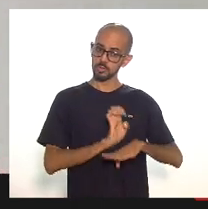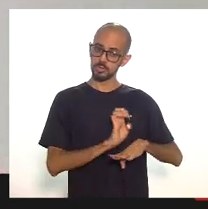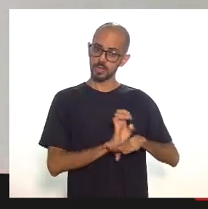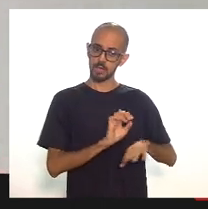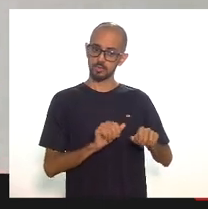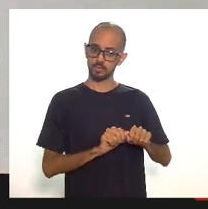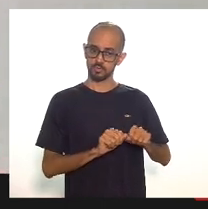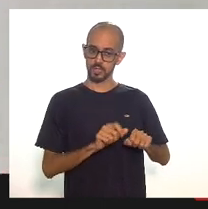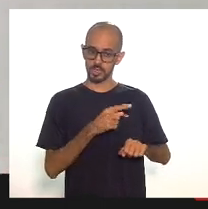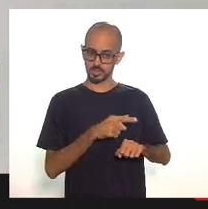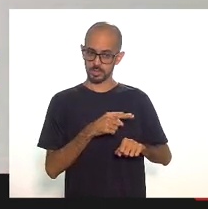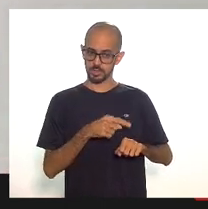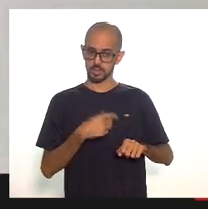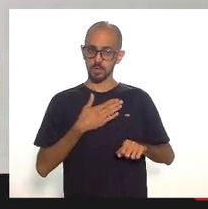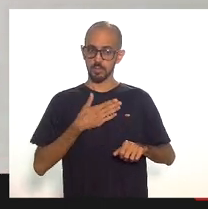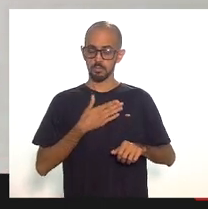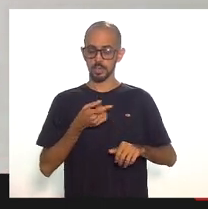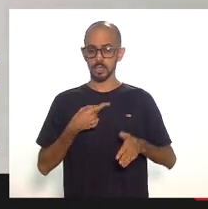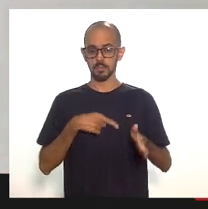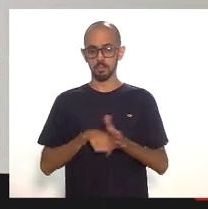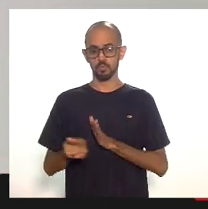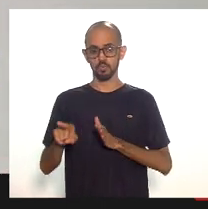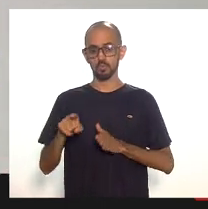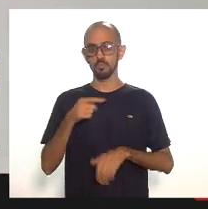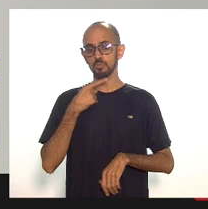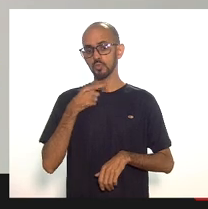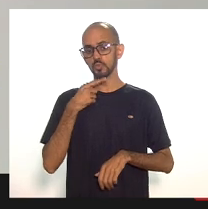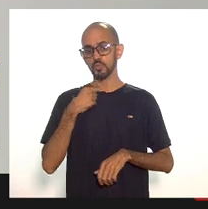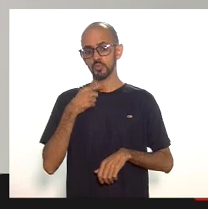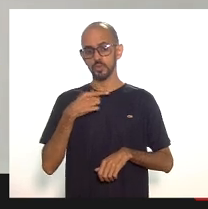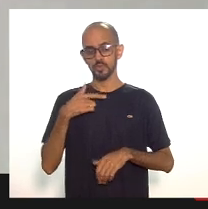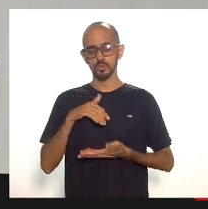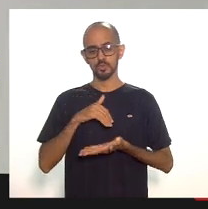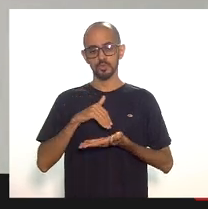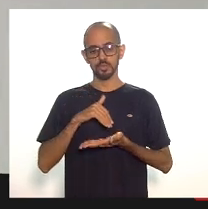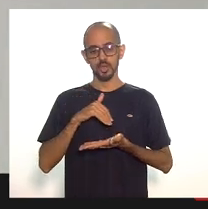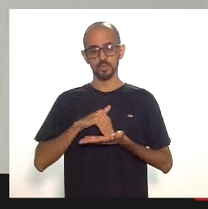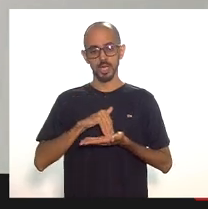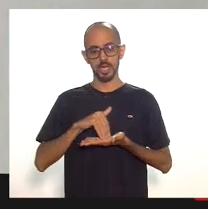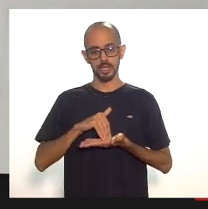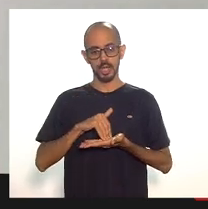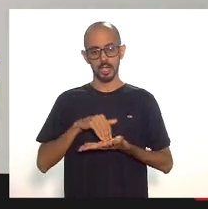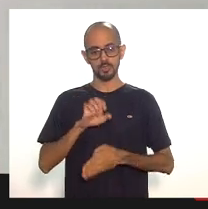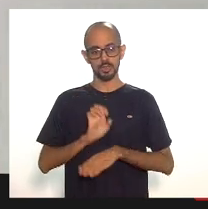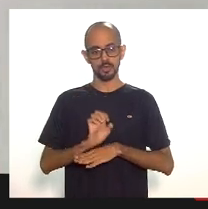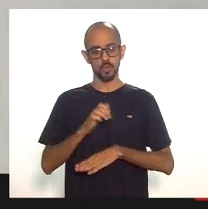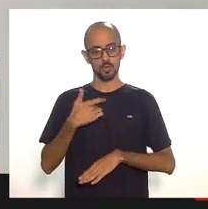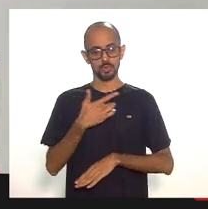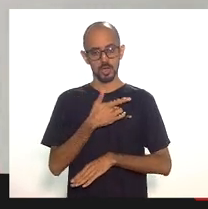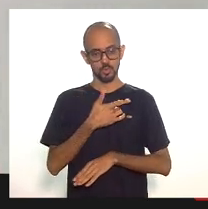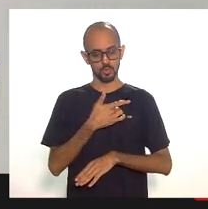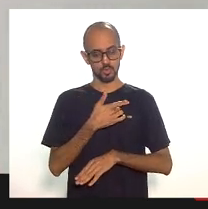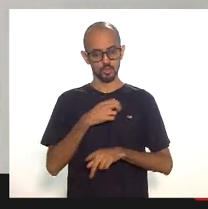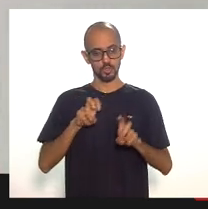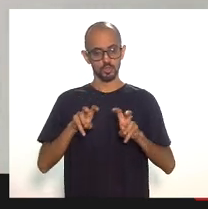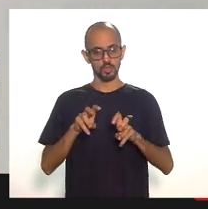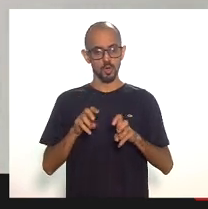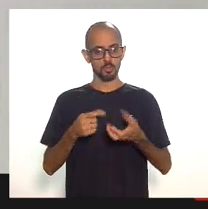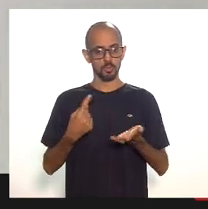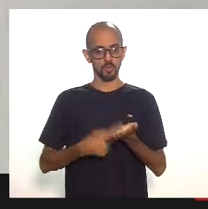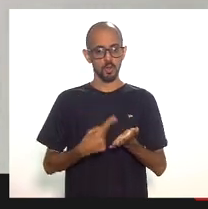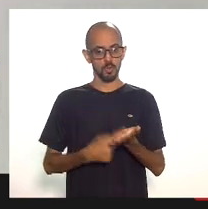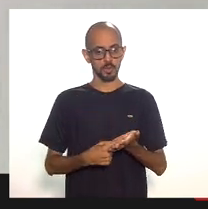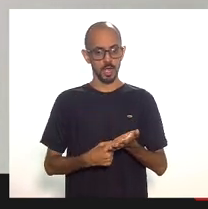Então, aí vai o meu questionamento dirigido ao secretário estadual de saúde em relação ao que foi previsto na